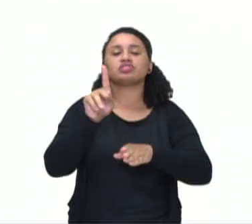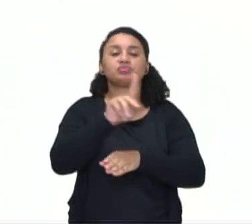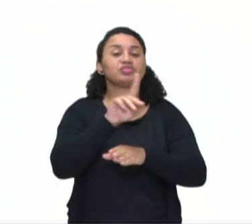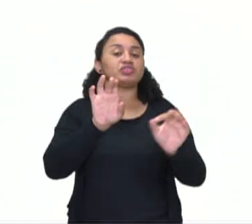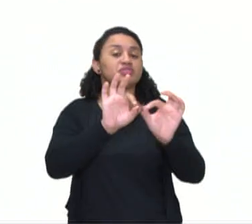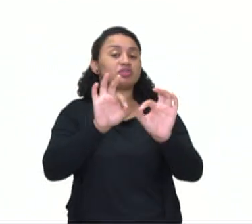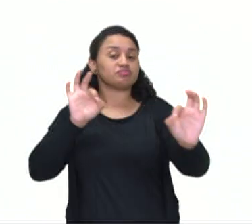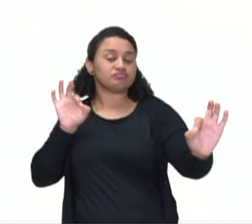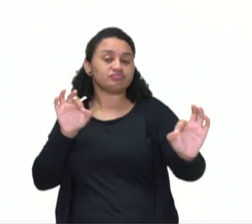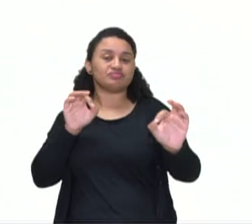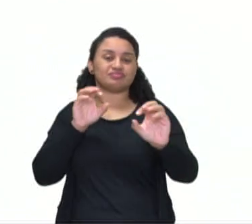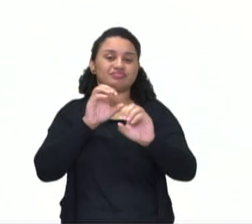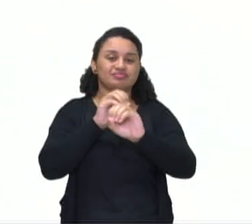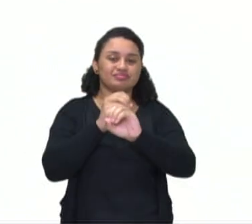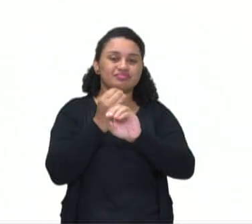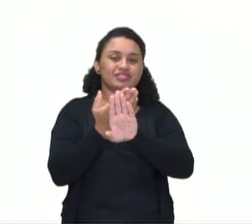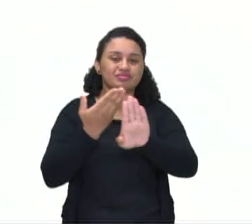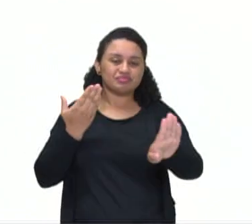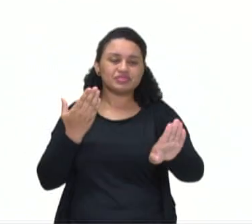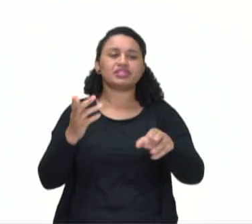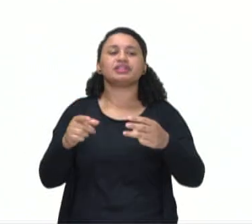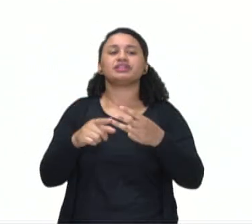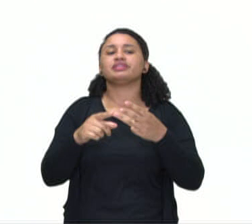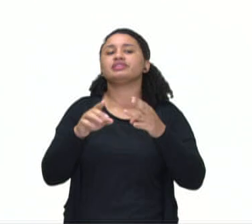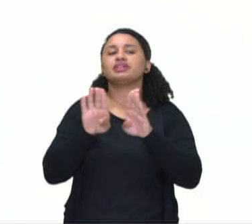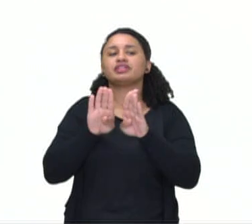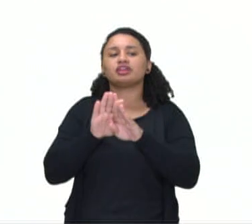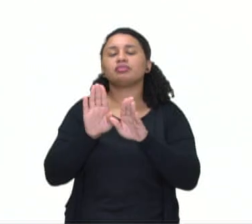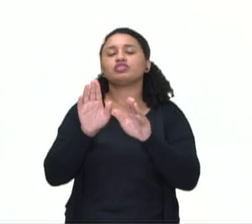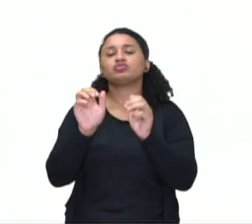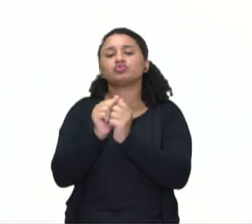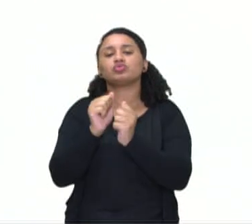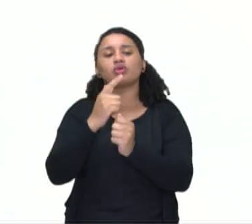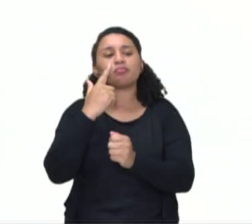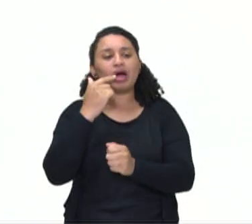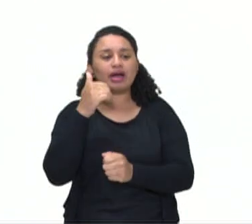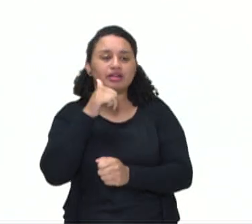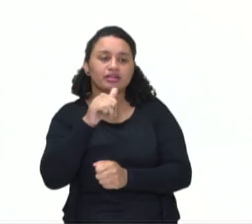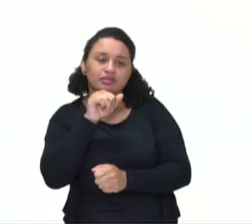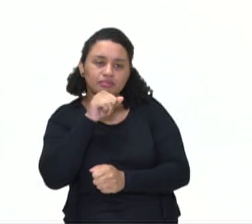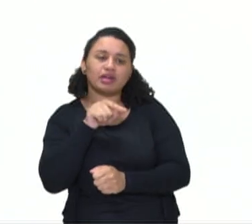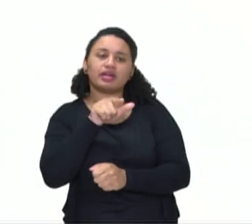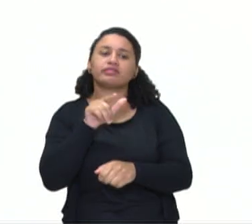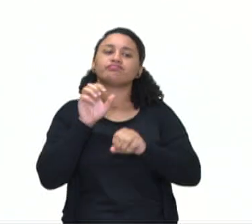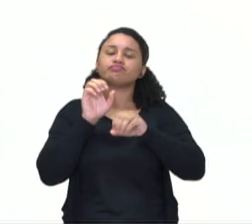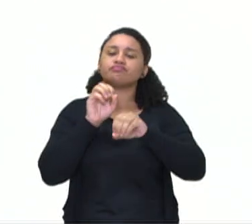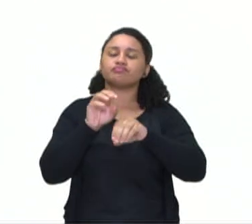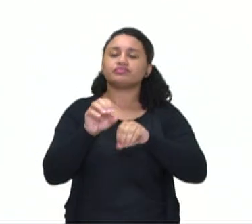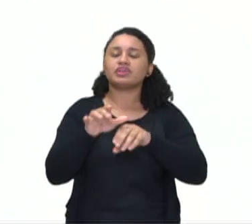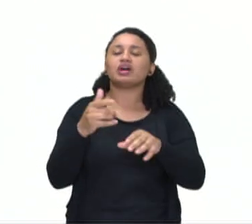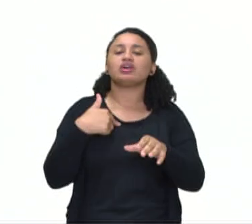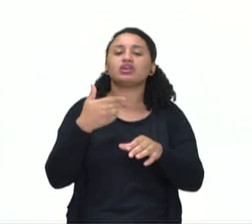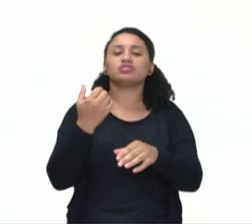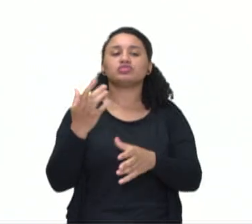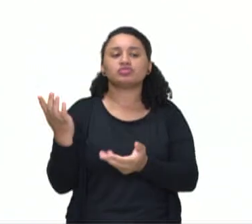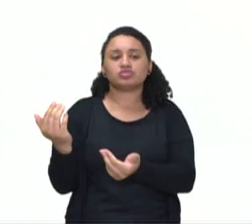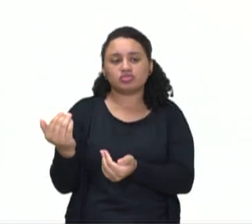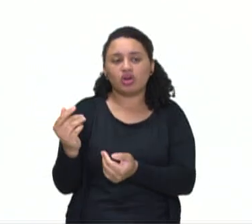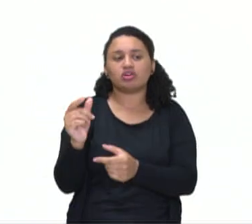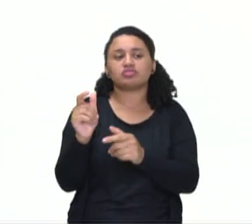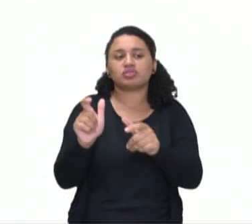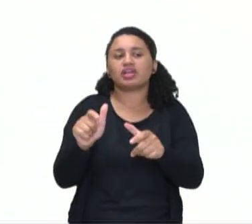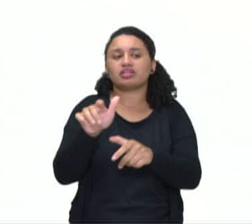dos jovens em meio à pandemia da Covid-19. Miguel von Zuben, A Cidade On,